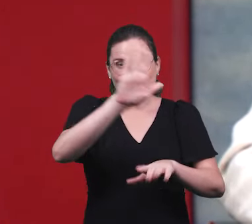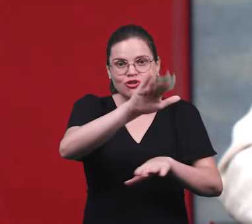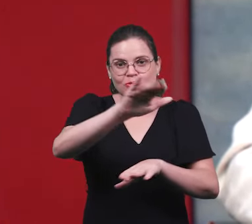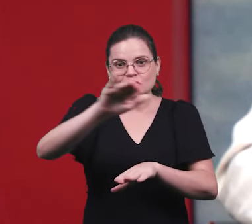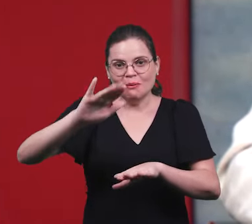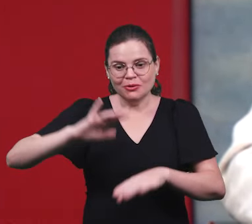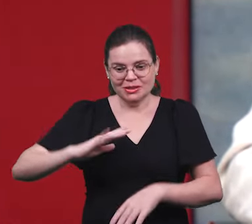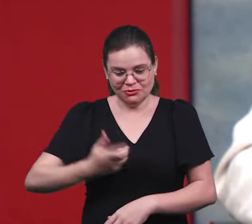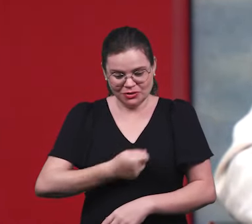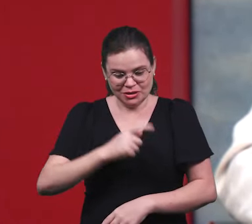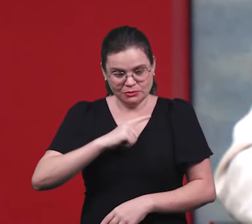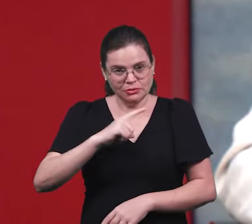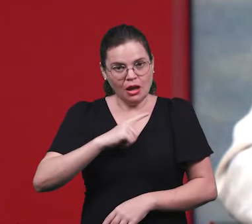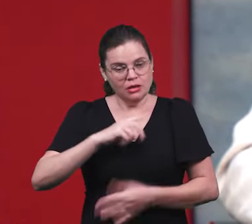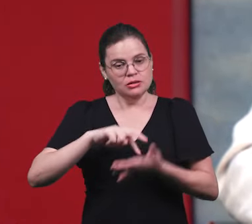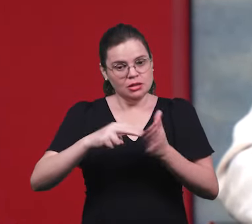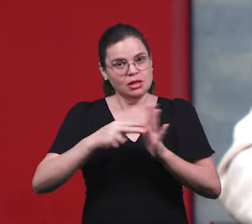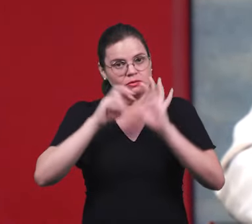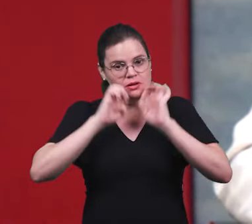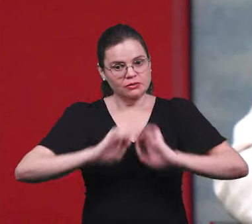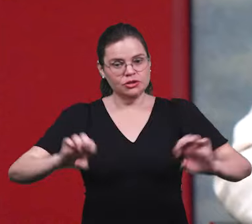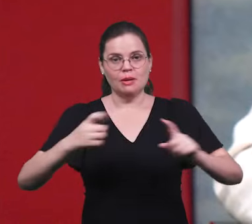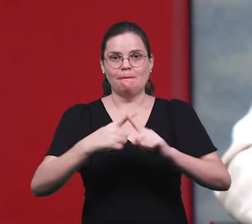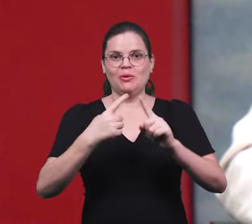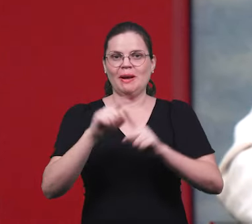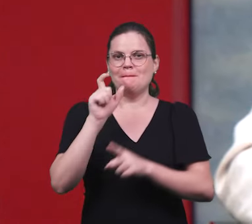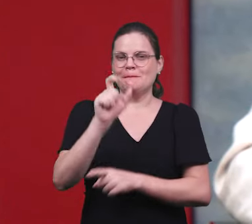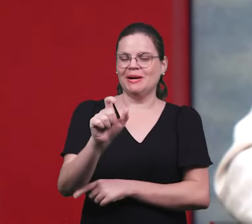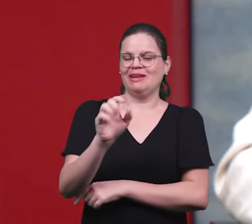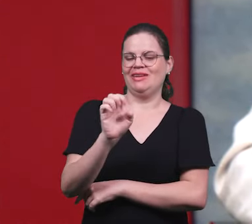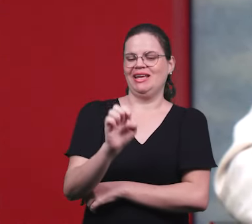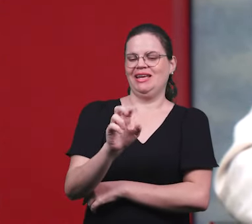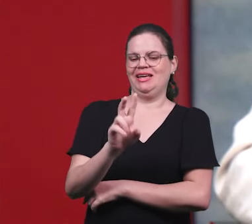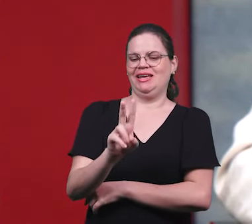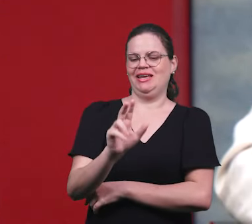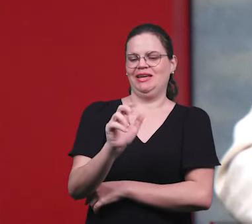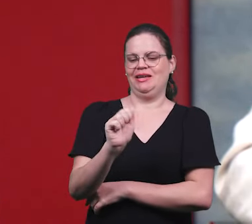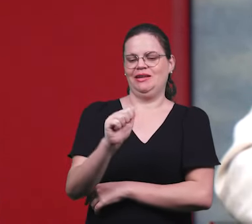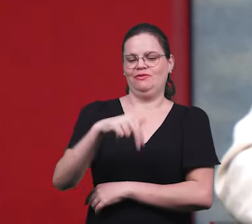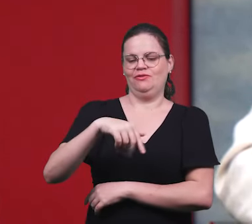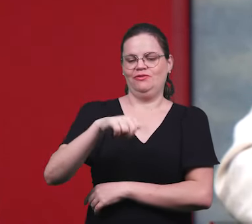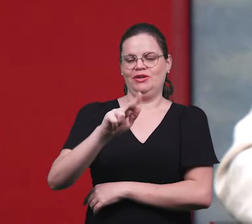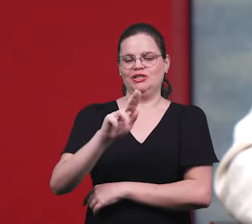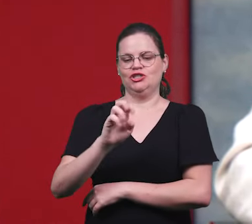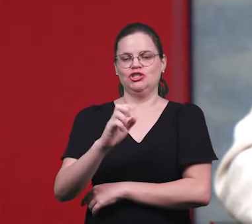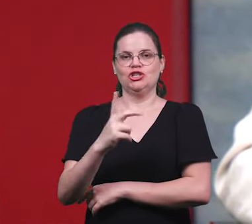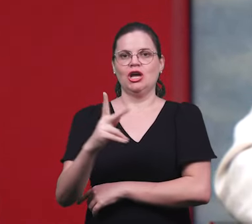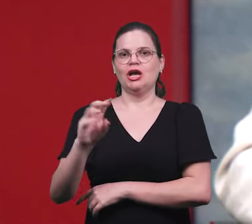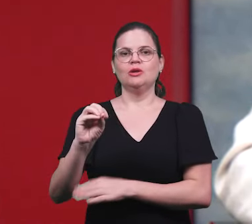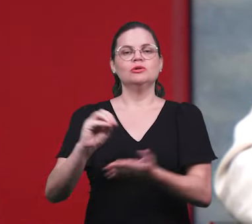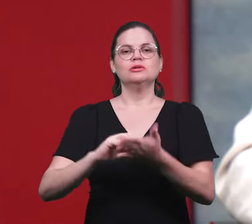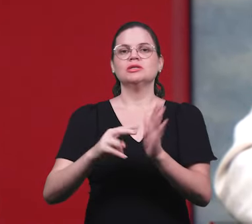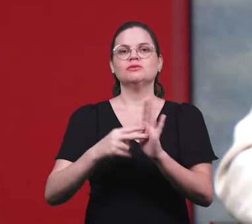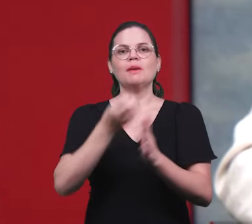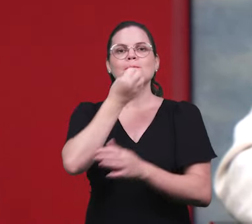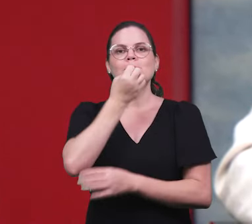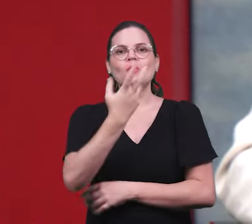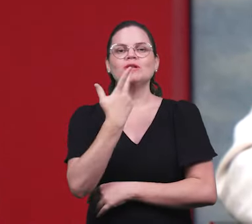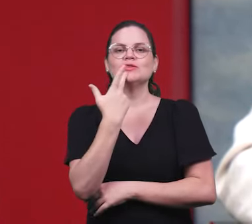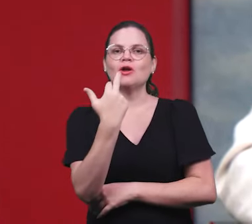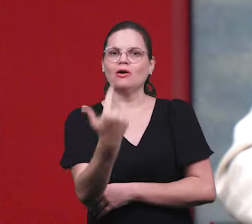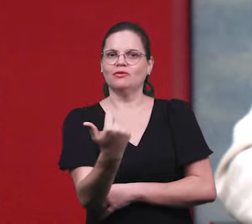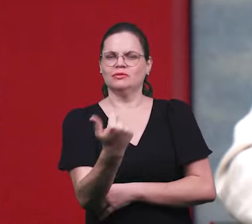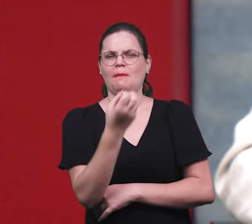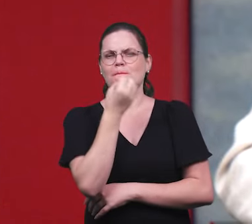Porque o nome evangelho já diz boas novas. E nós evangélicos somos os propagadores de